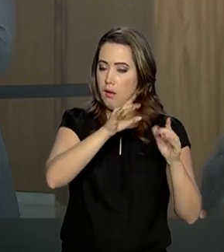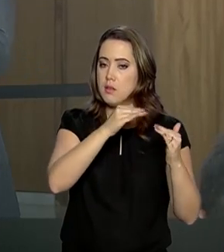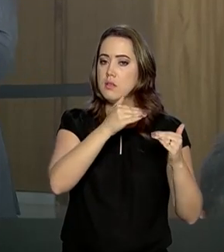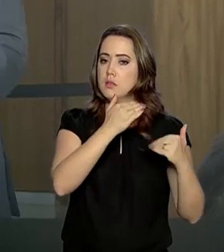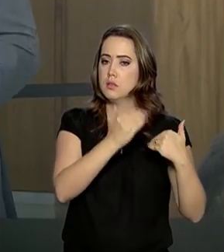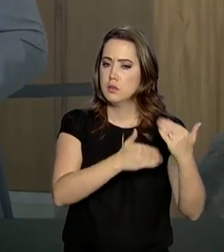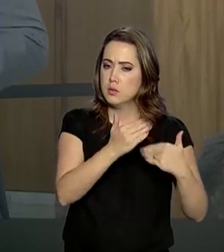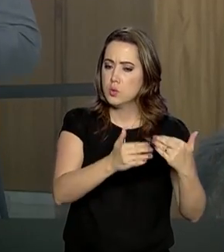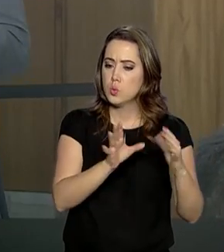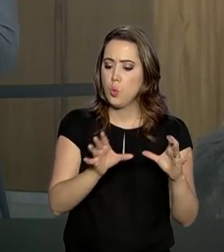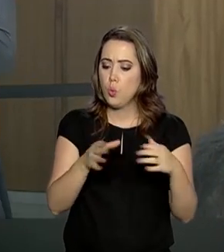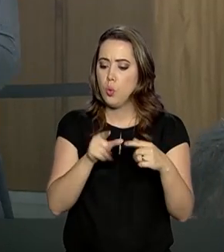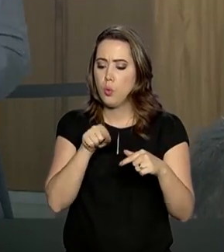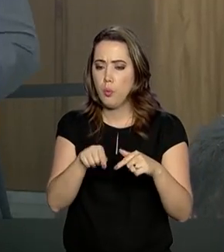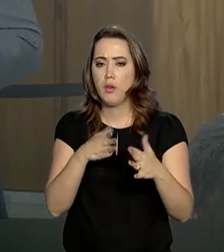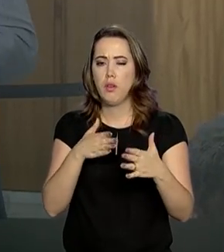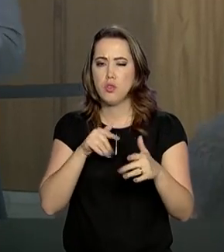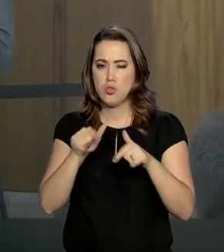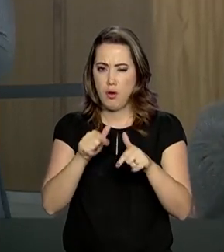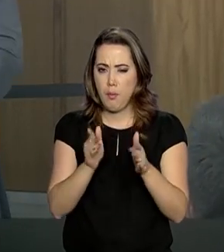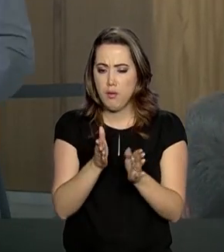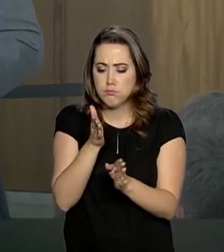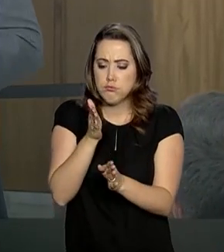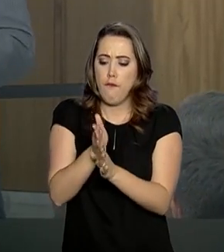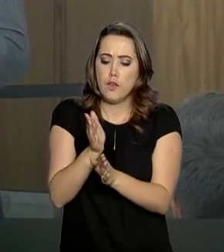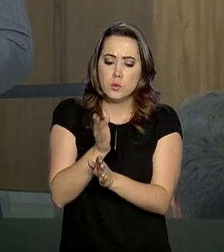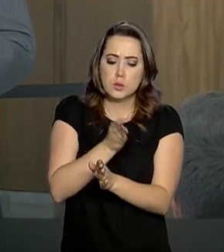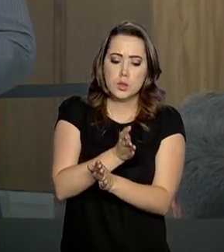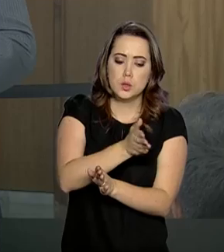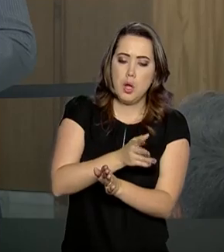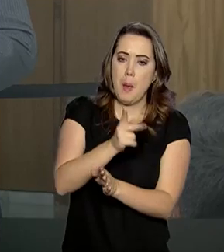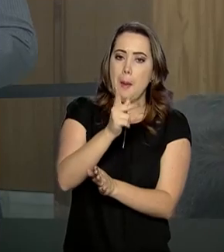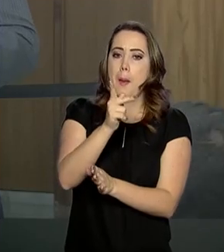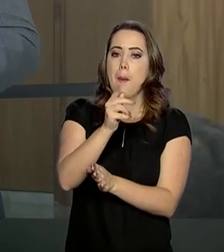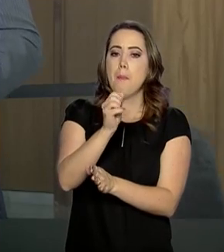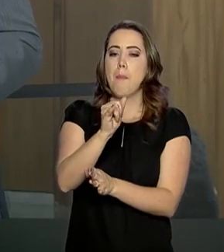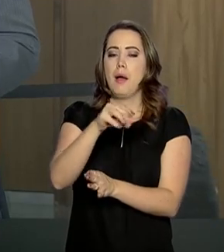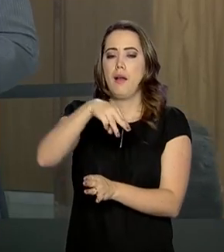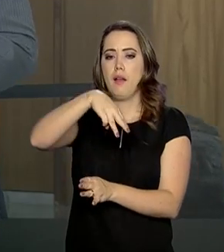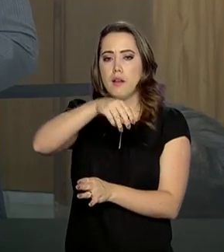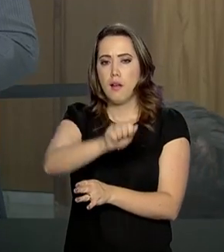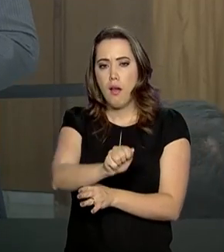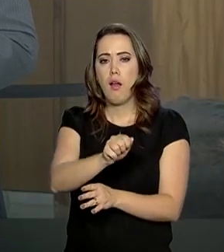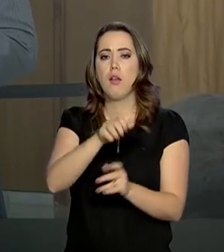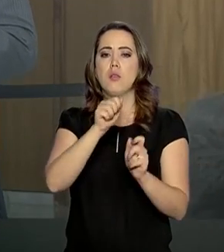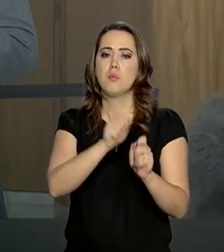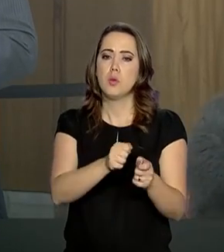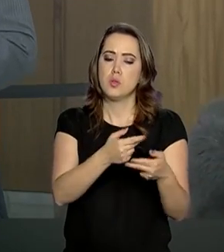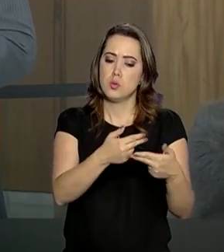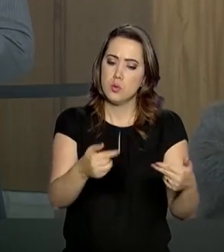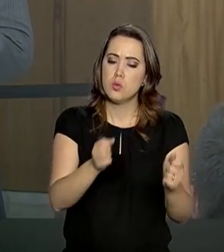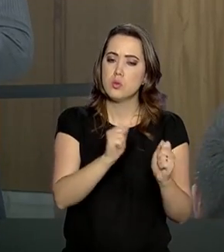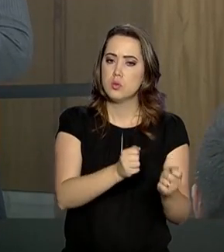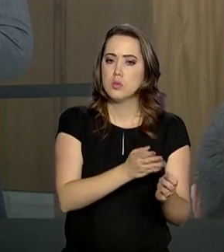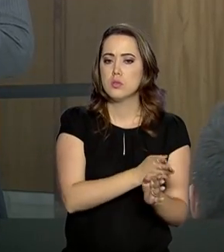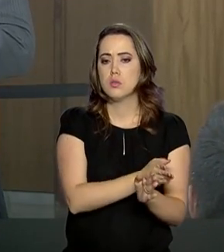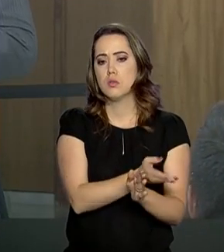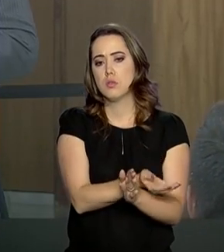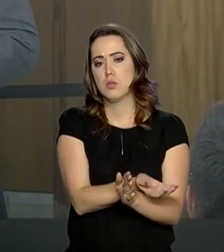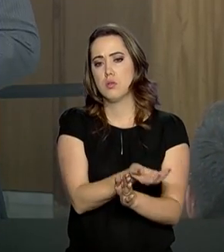essa nossa subárea consiga ir sendo eh evacuada que os os bens os medicamentos